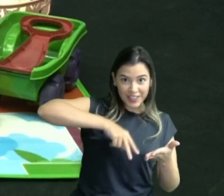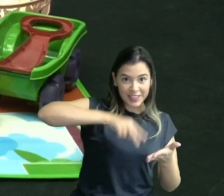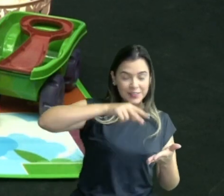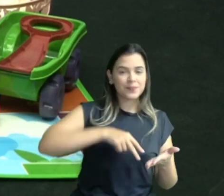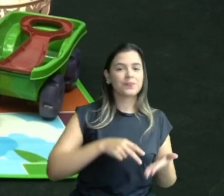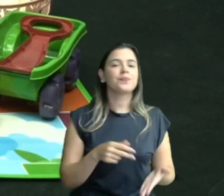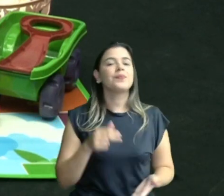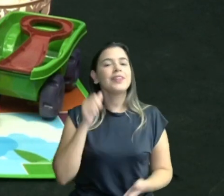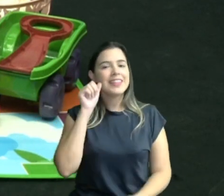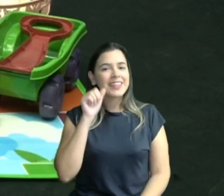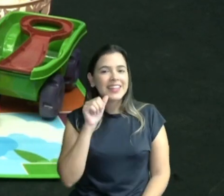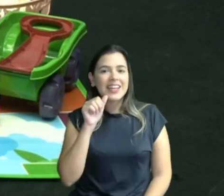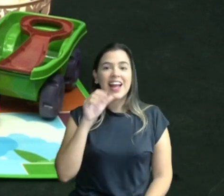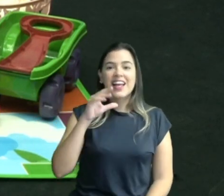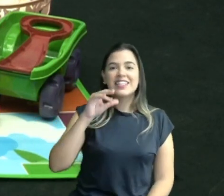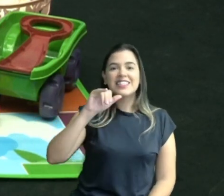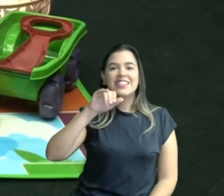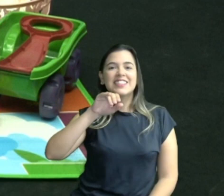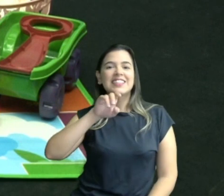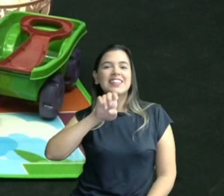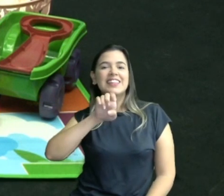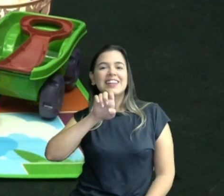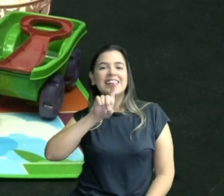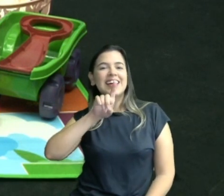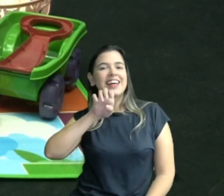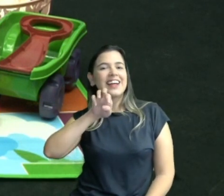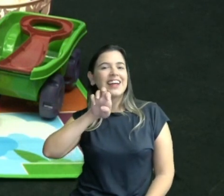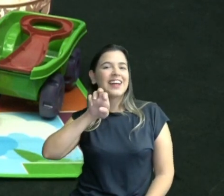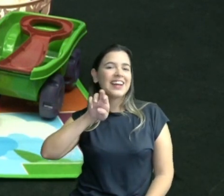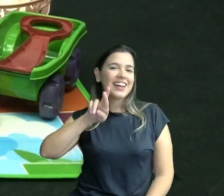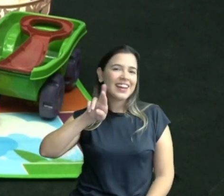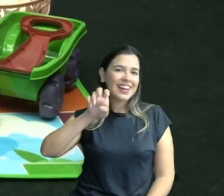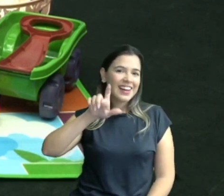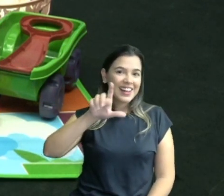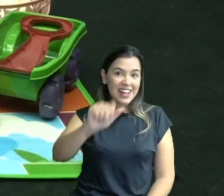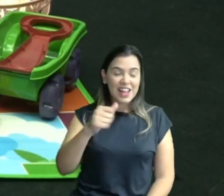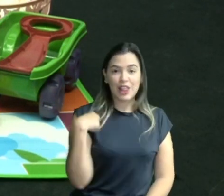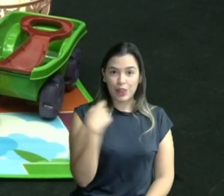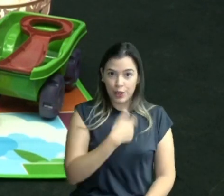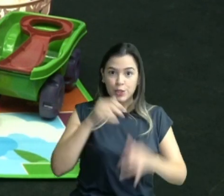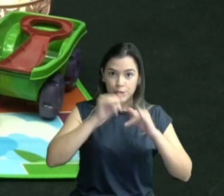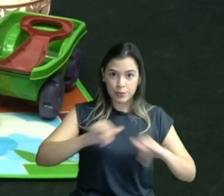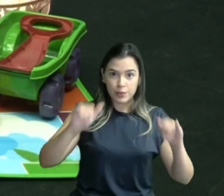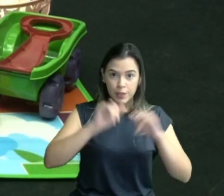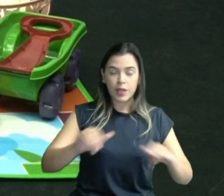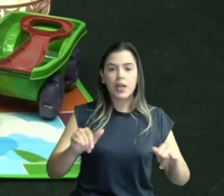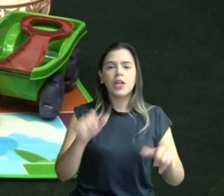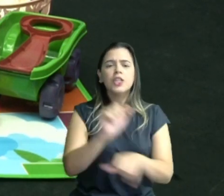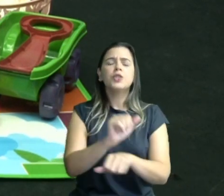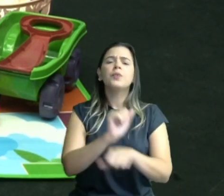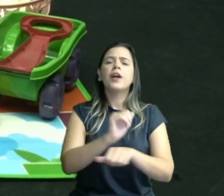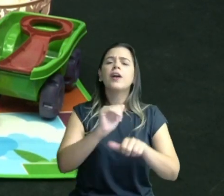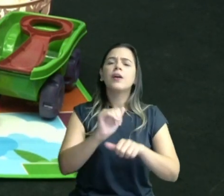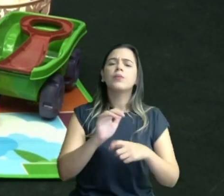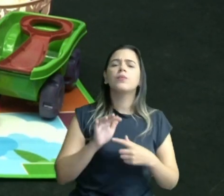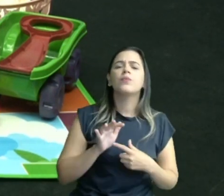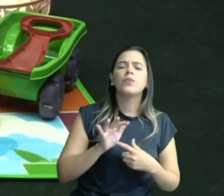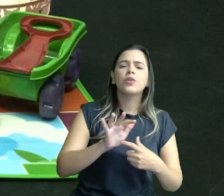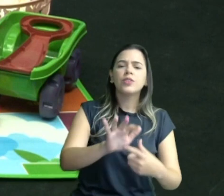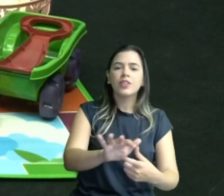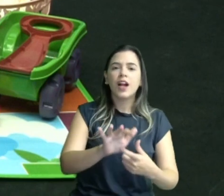prezado a Cinderela nós da Pumba e o publicando publicações esperamos publicar em breve